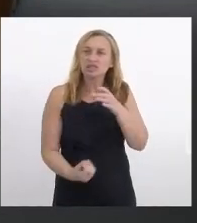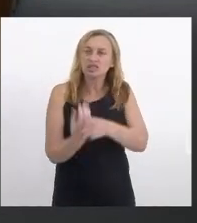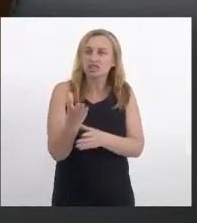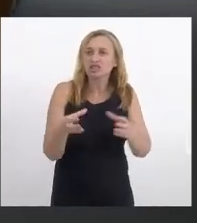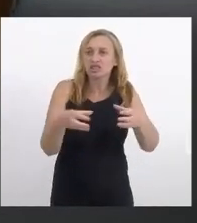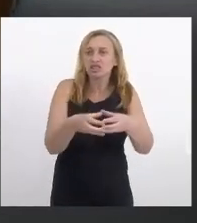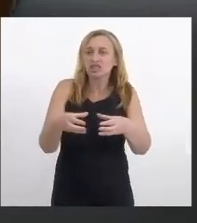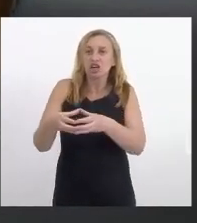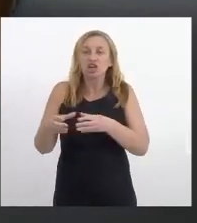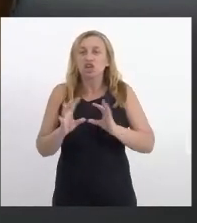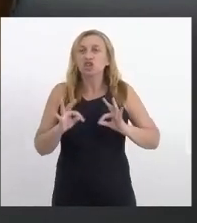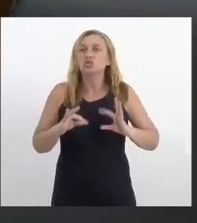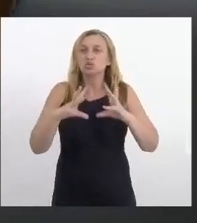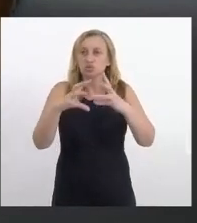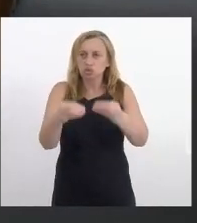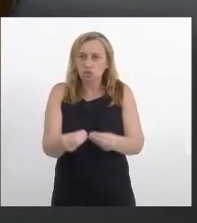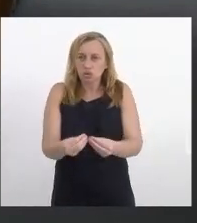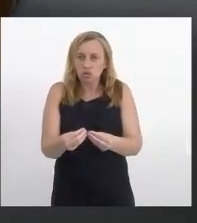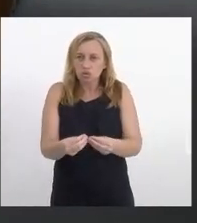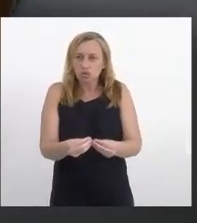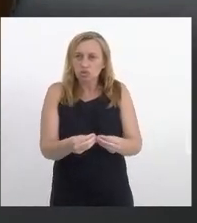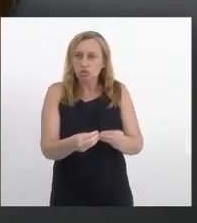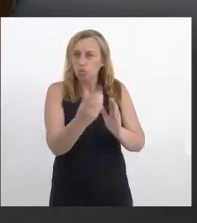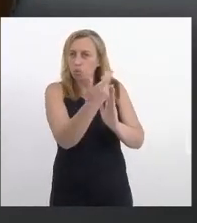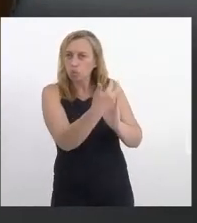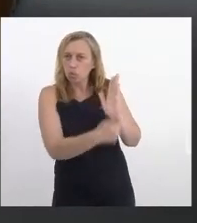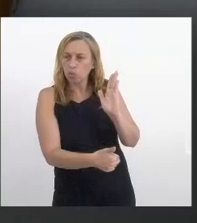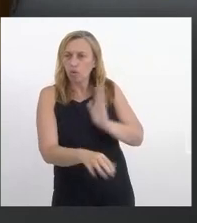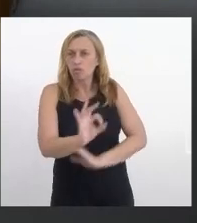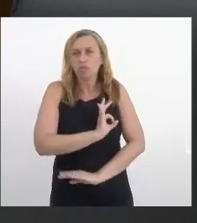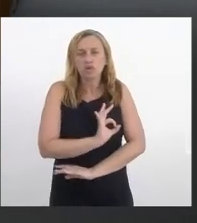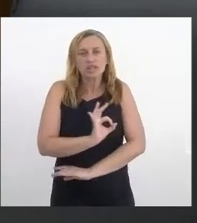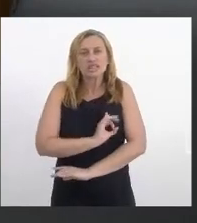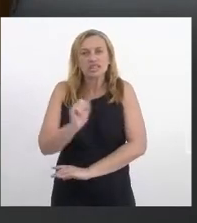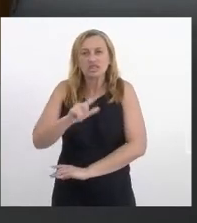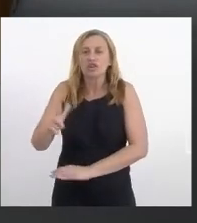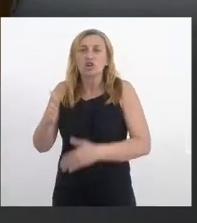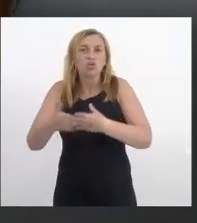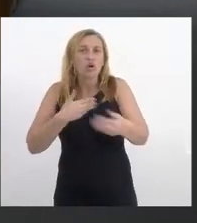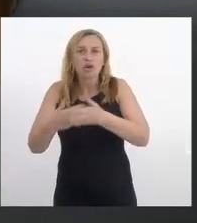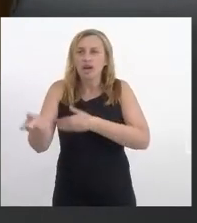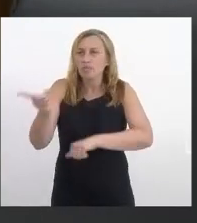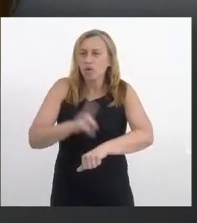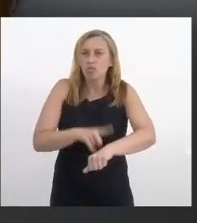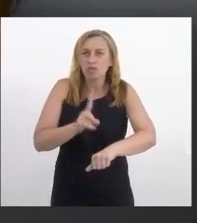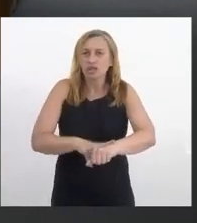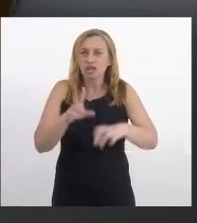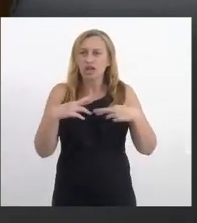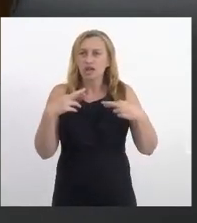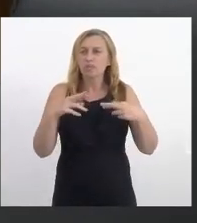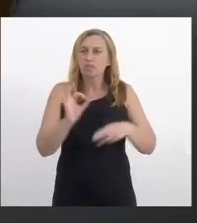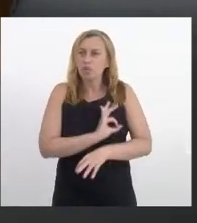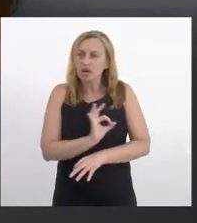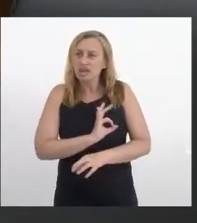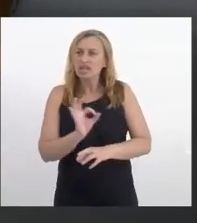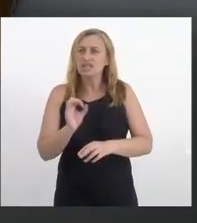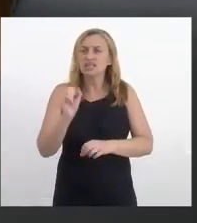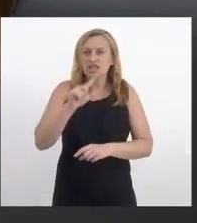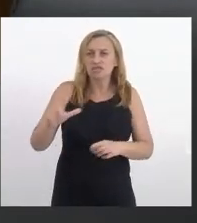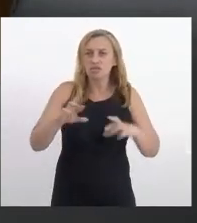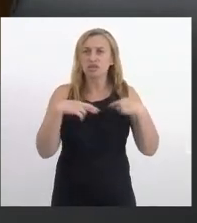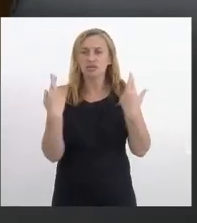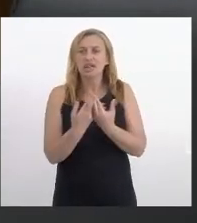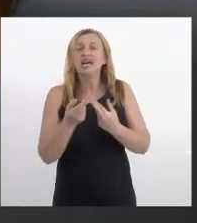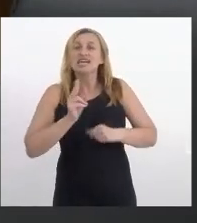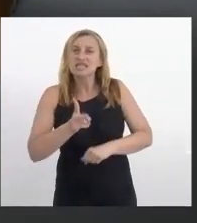as agendas da Polícia Civil, em qualquer momento que a Polícia Civil se reunisse, que a gente fizesse